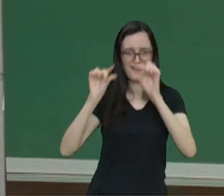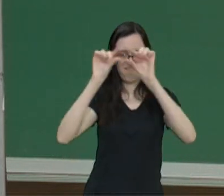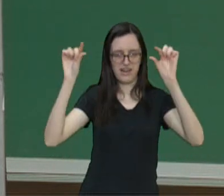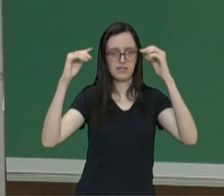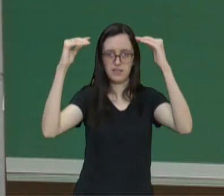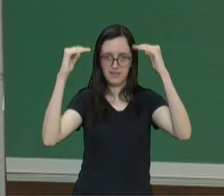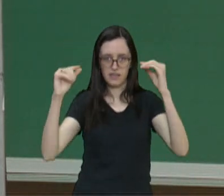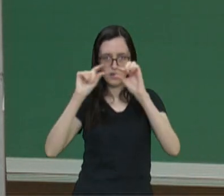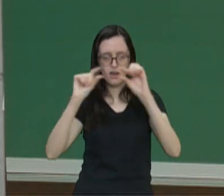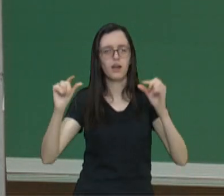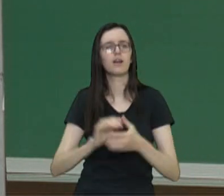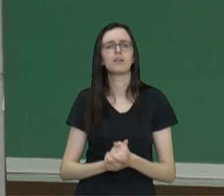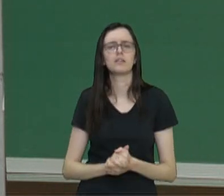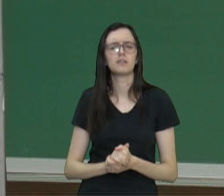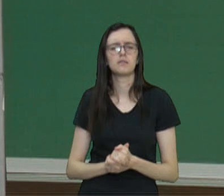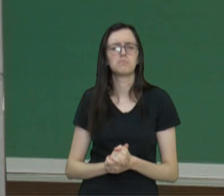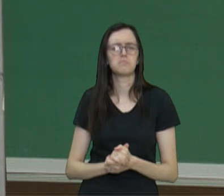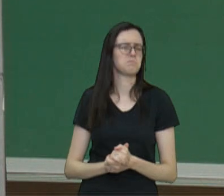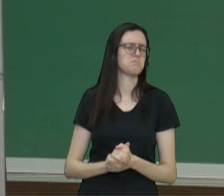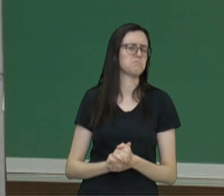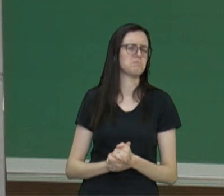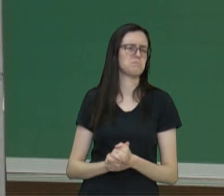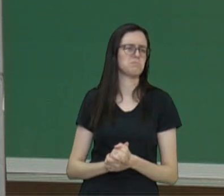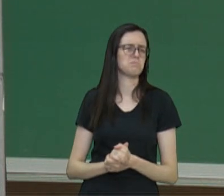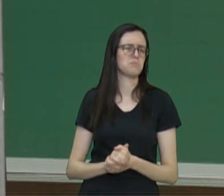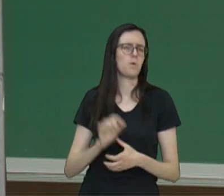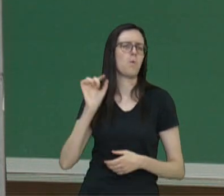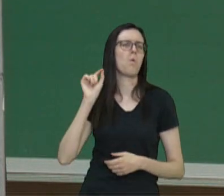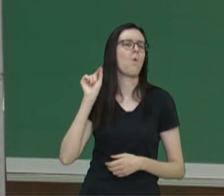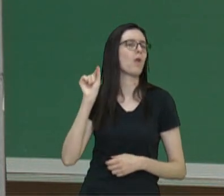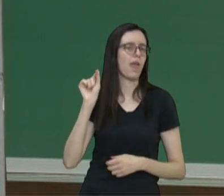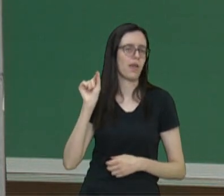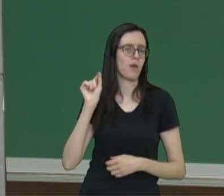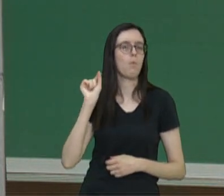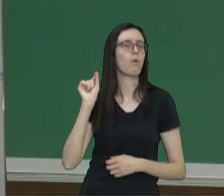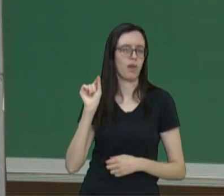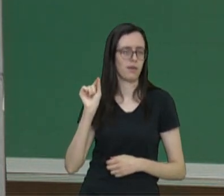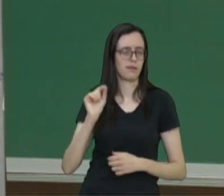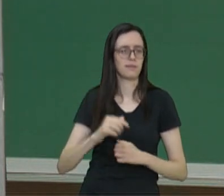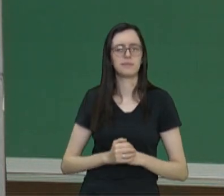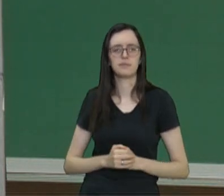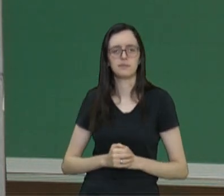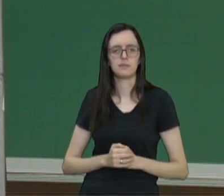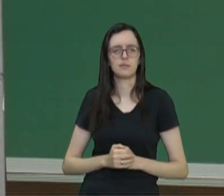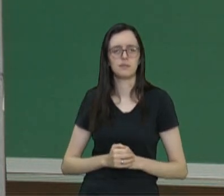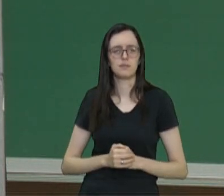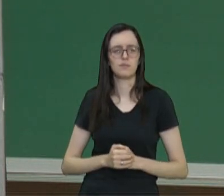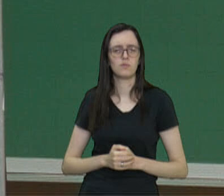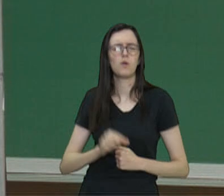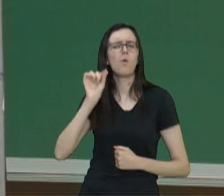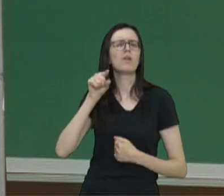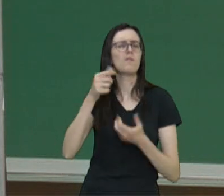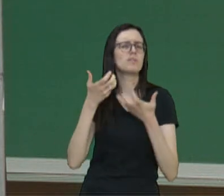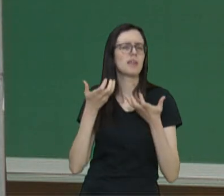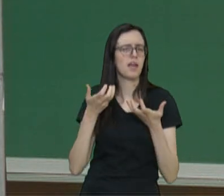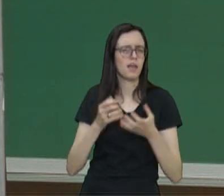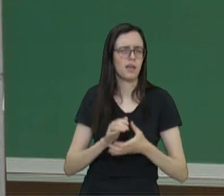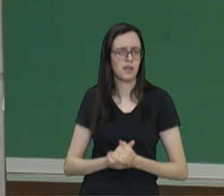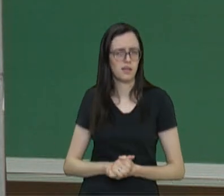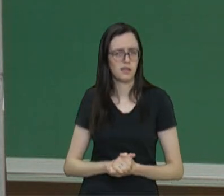Minha segunda, what. Significa o que, qual. What do you want? O que você